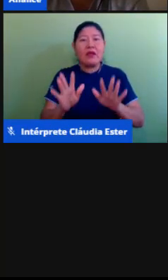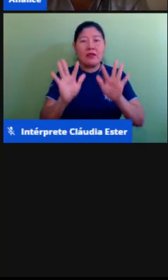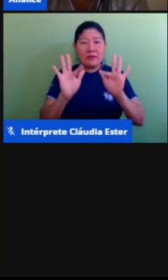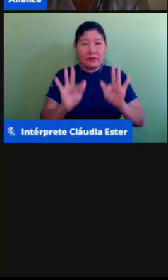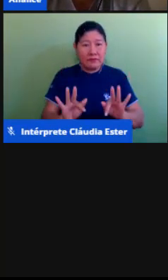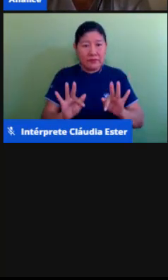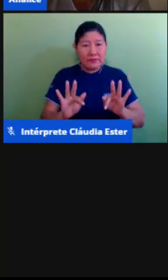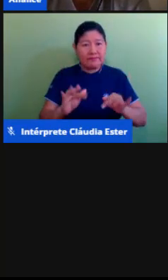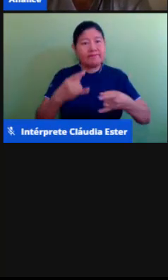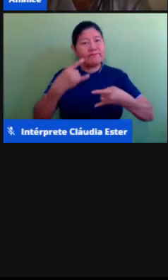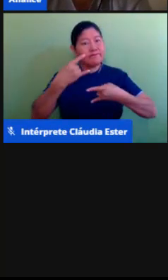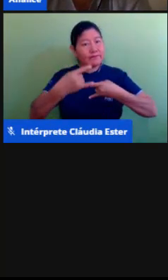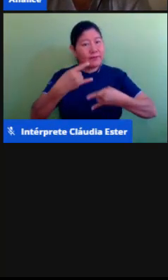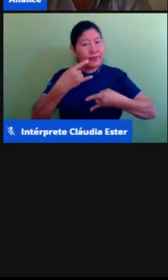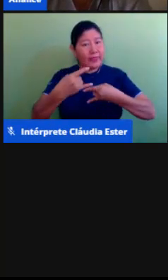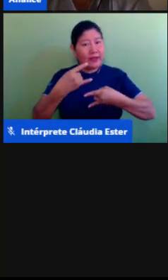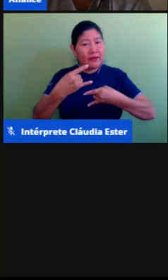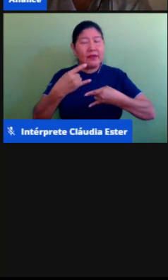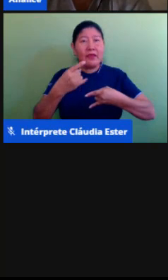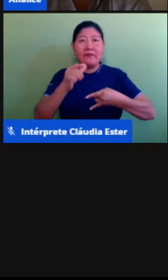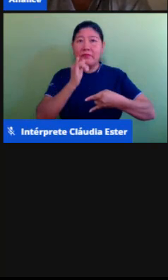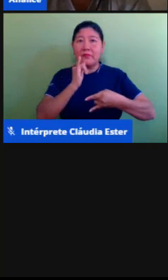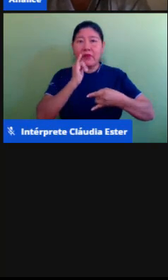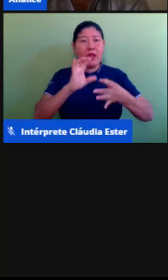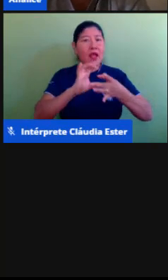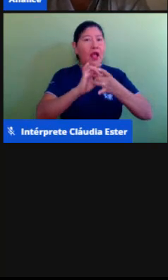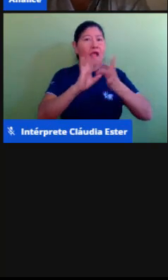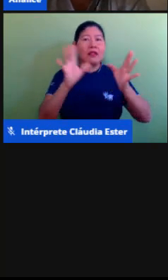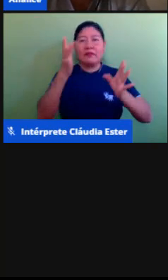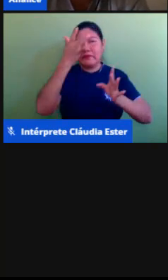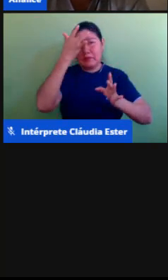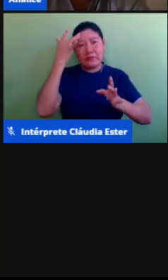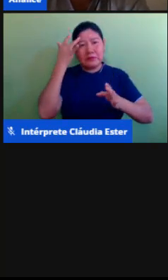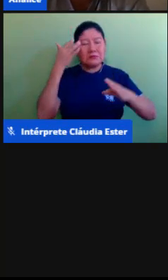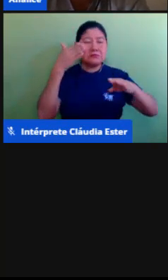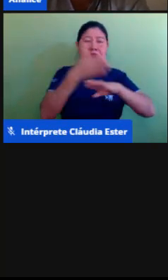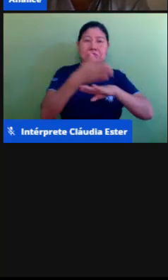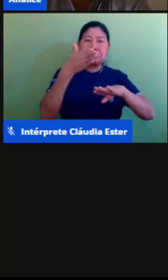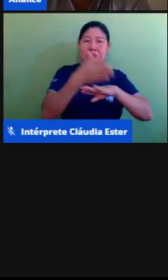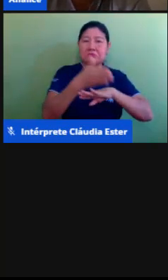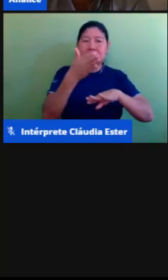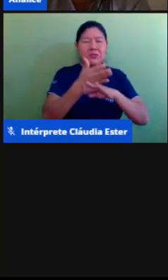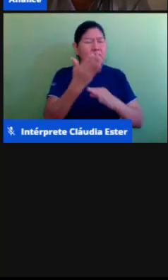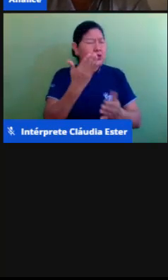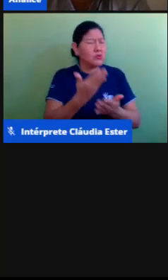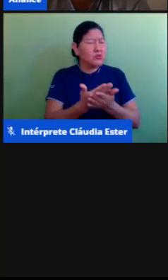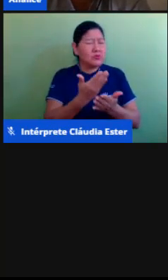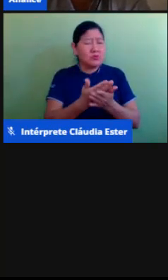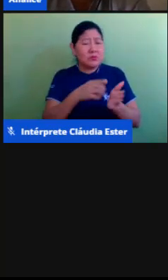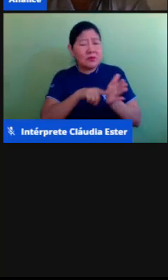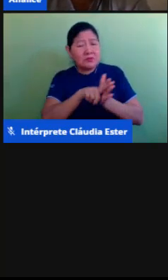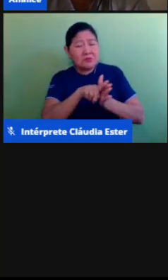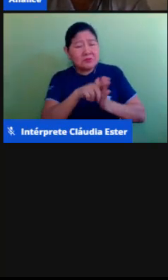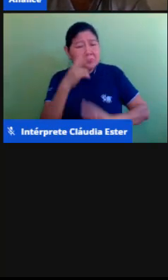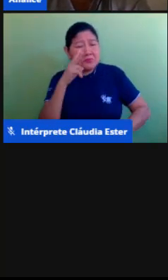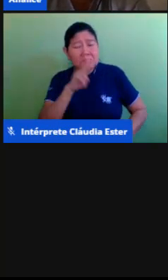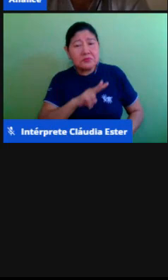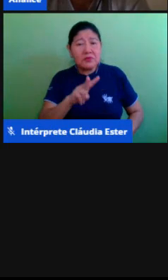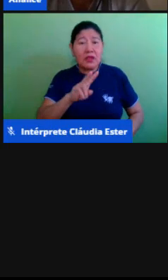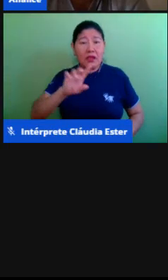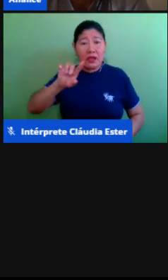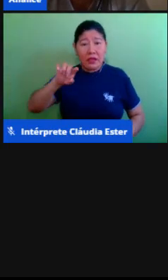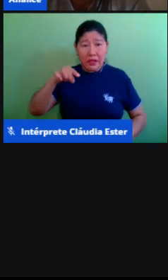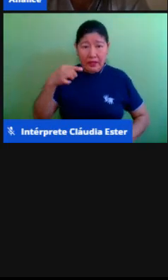live fica disponível para quem quiser acessar, e aí vocês acessem, né? E também conseguem um certificado dentro